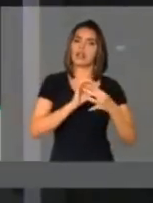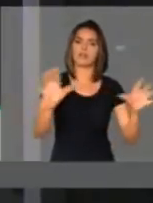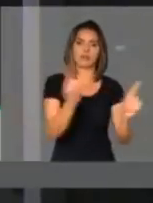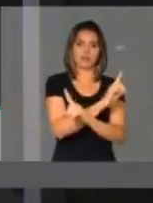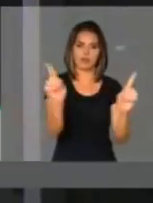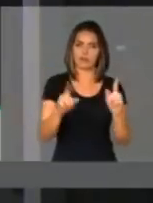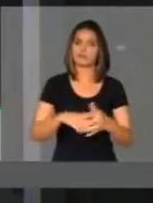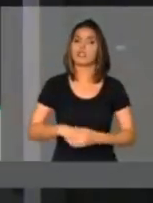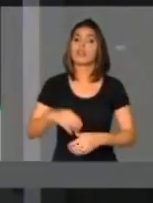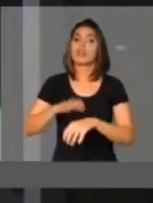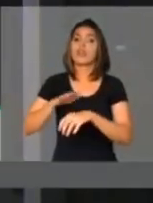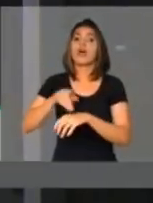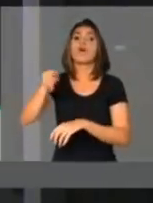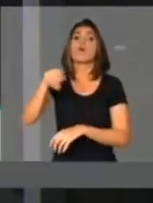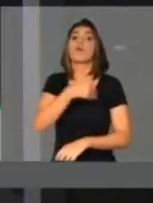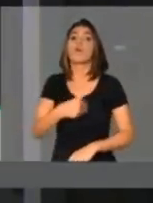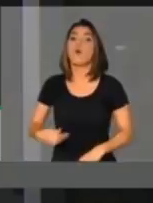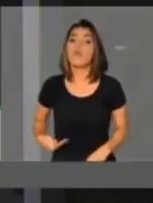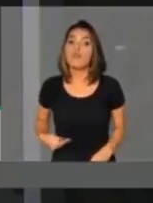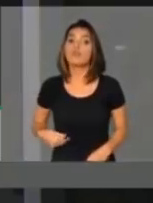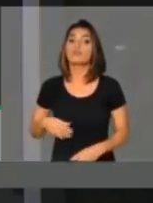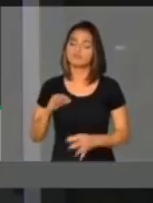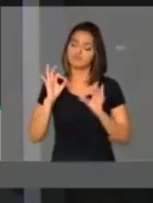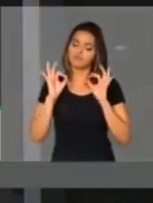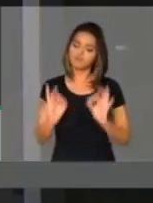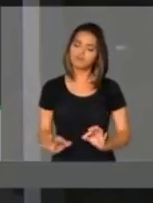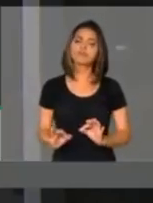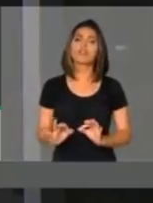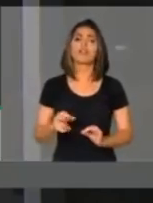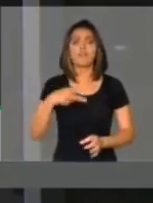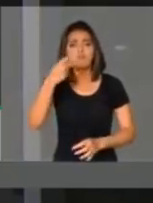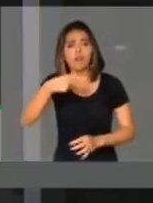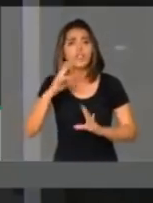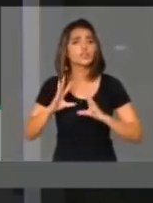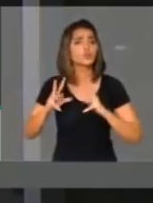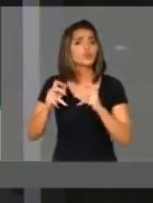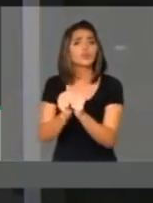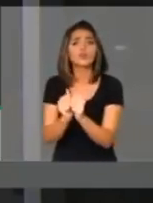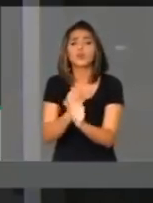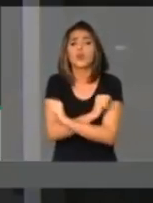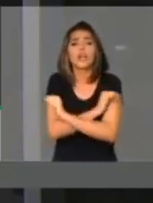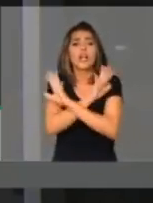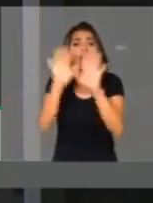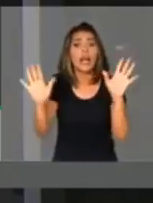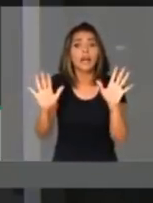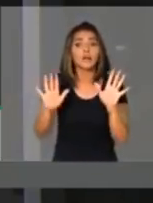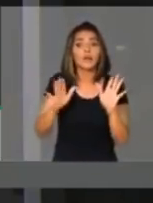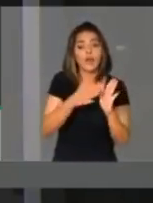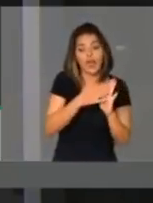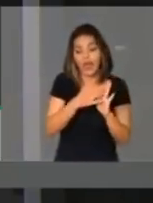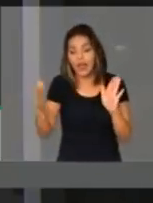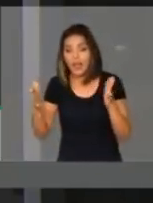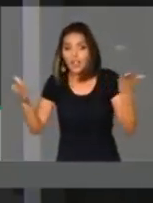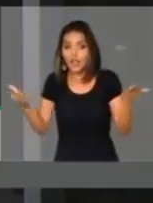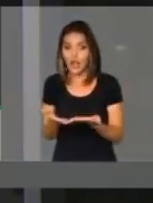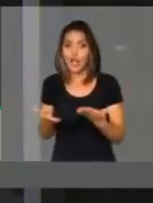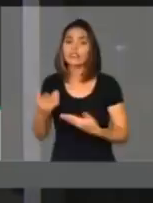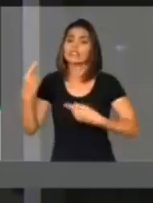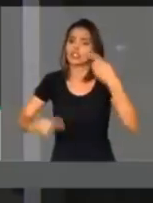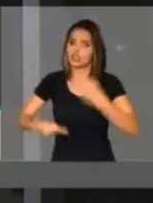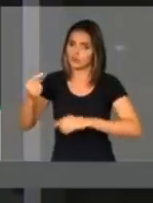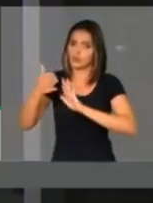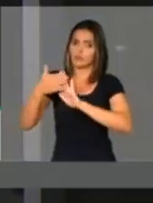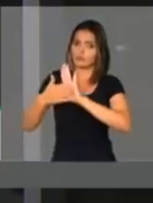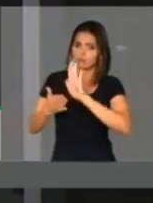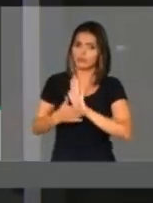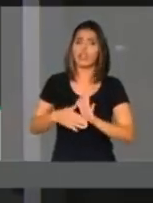sua palavra e revelando todos os dados a partir da discussão do mérito. Todos sabem que tenho críticas ao governo, da